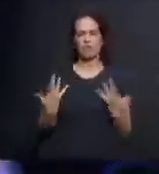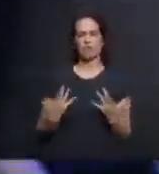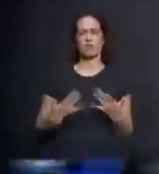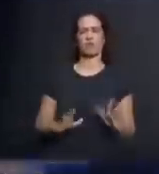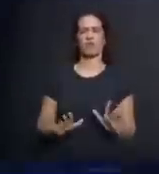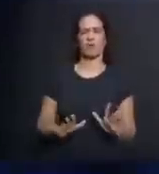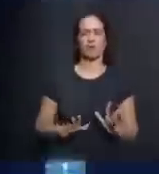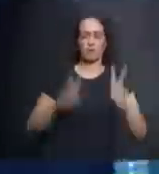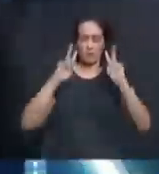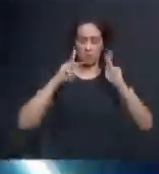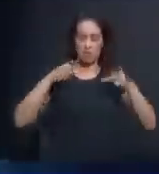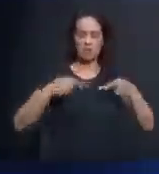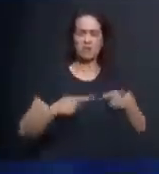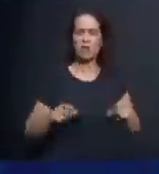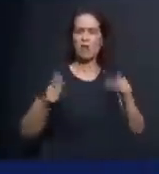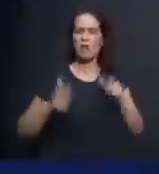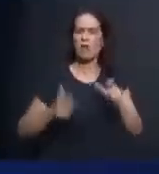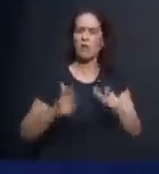IML.